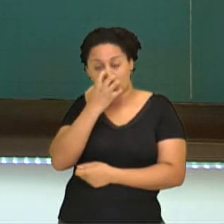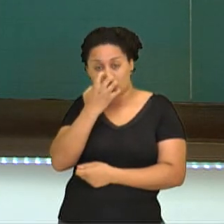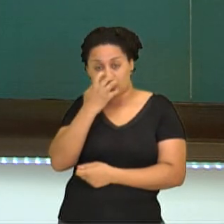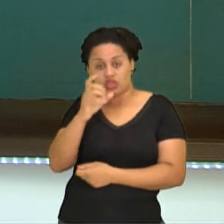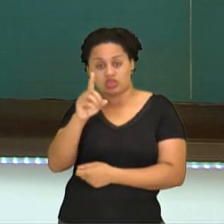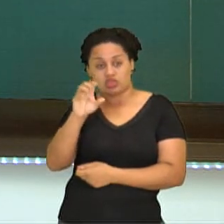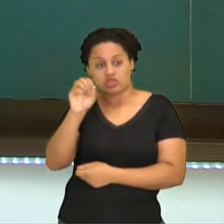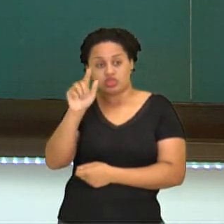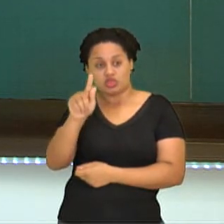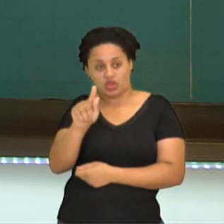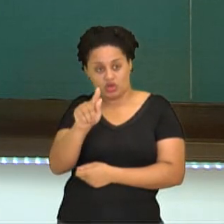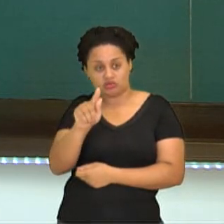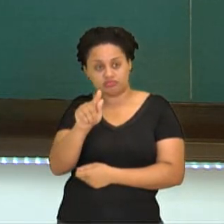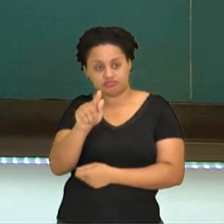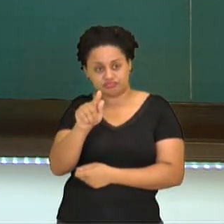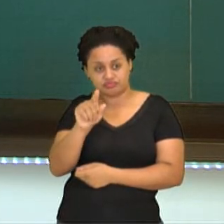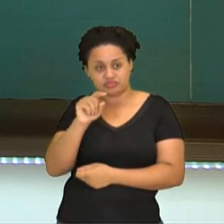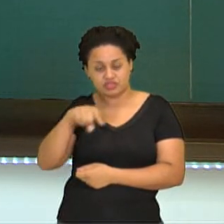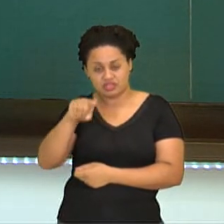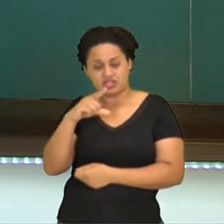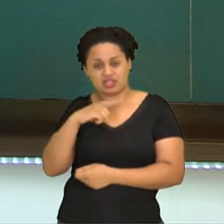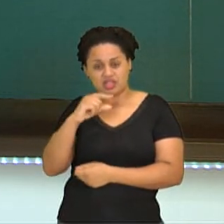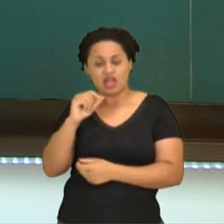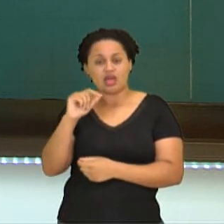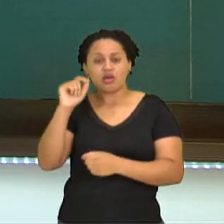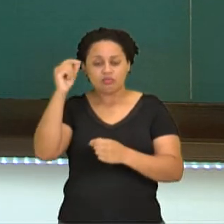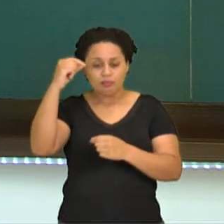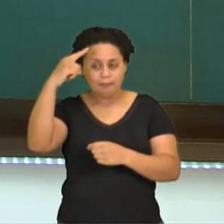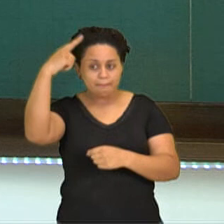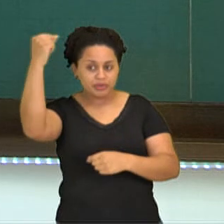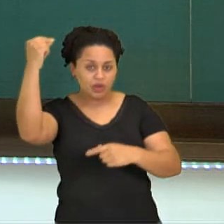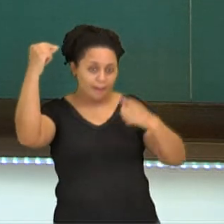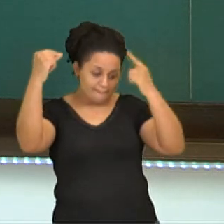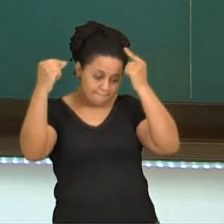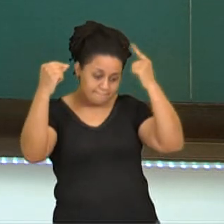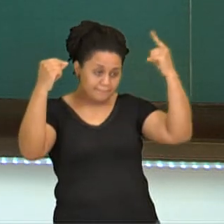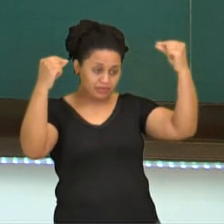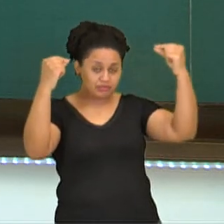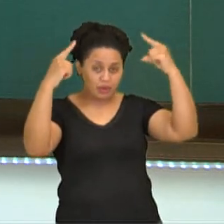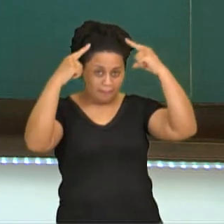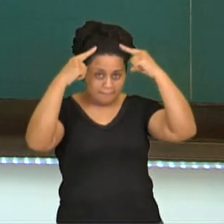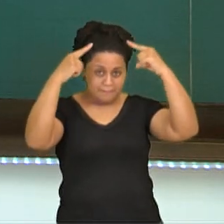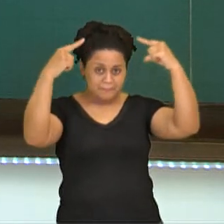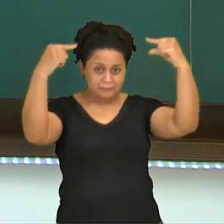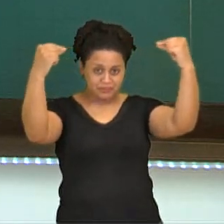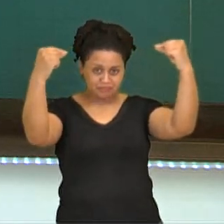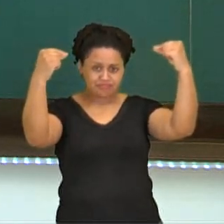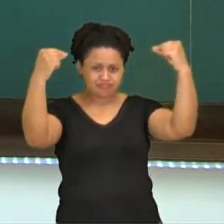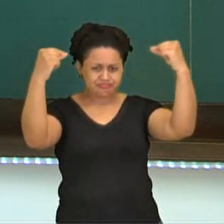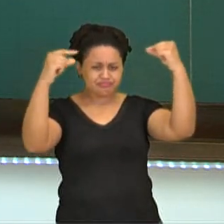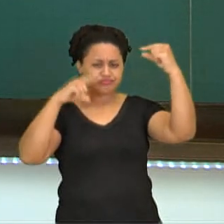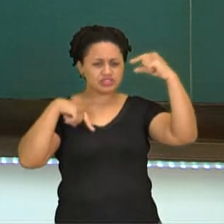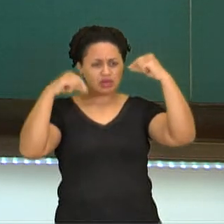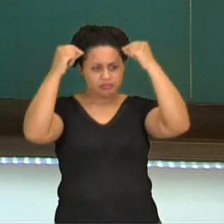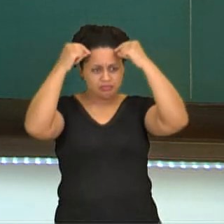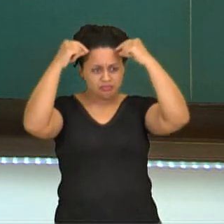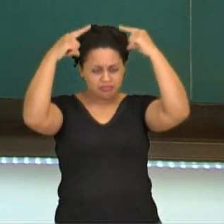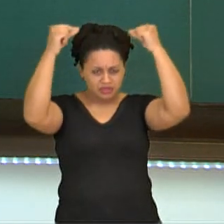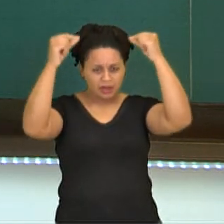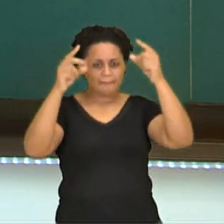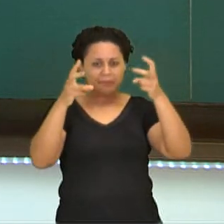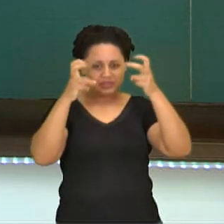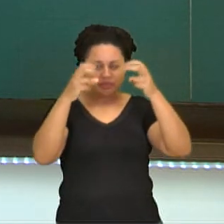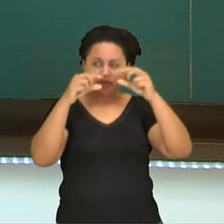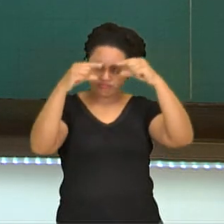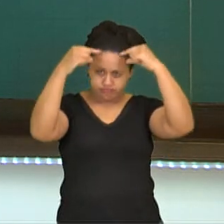has point ears. O cachorro tem as orelhas pontiagudas. Estão vendo ali o formatinho